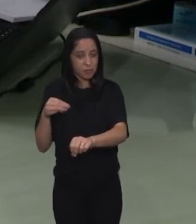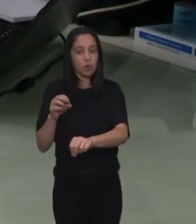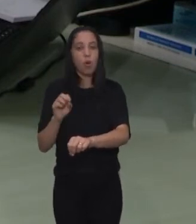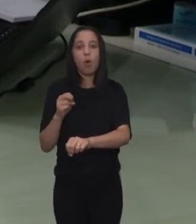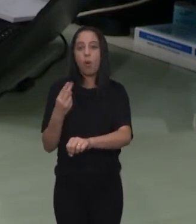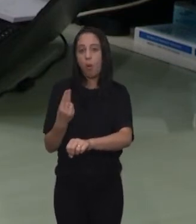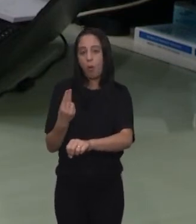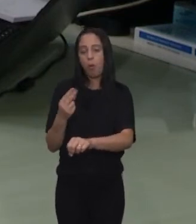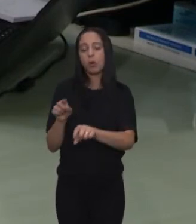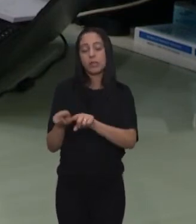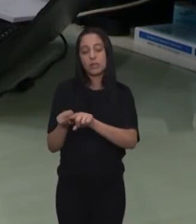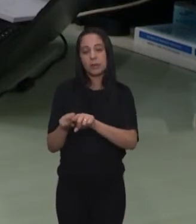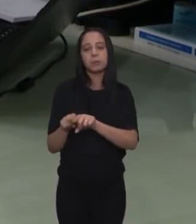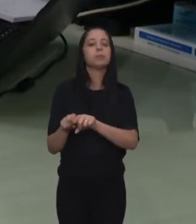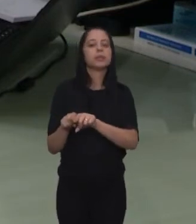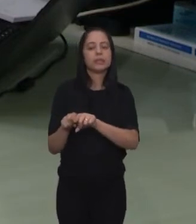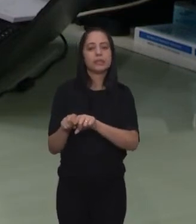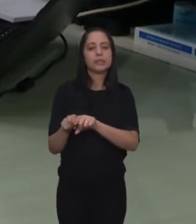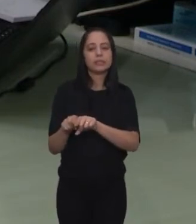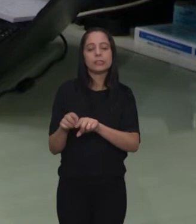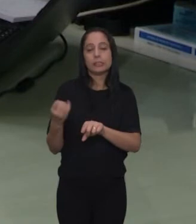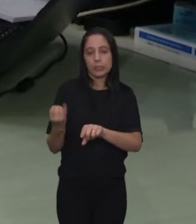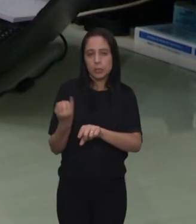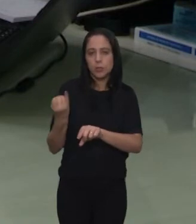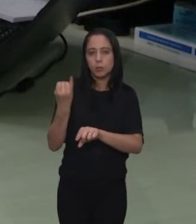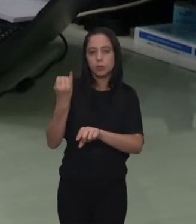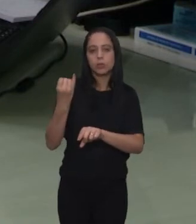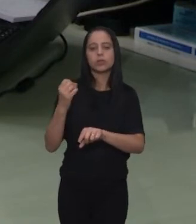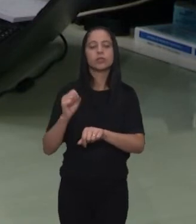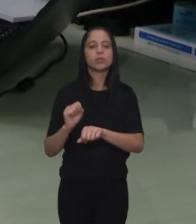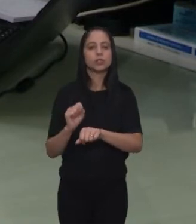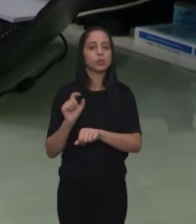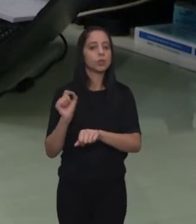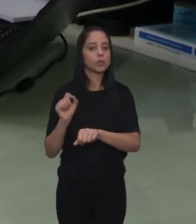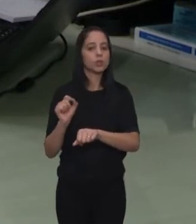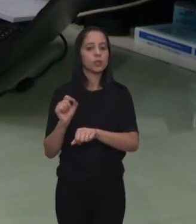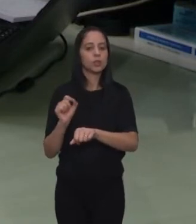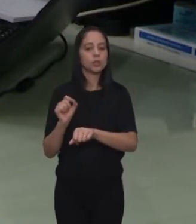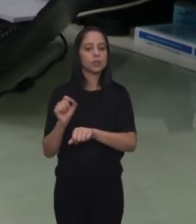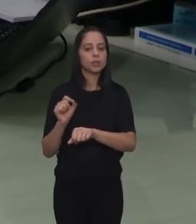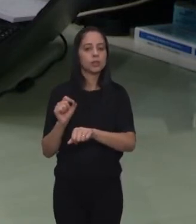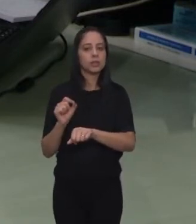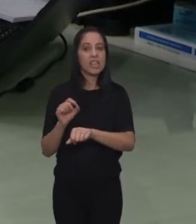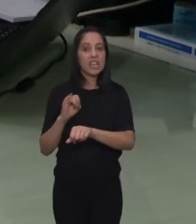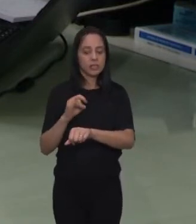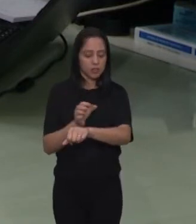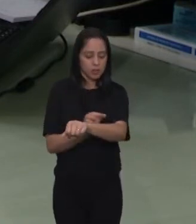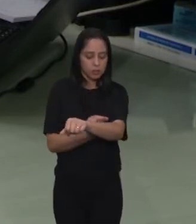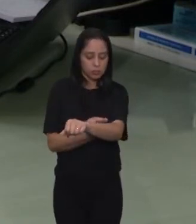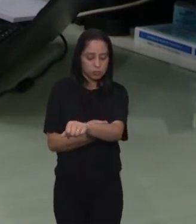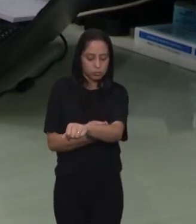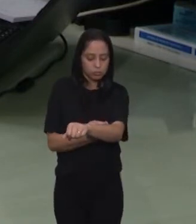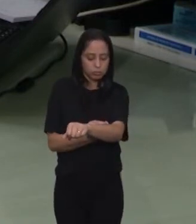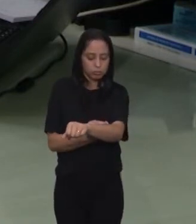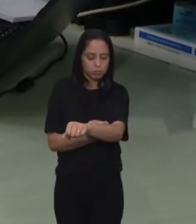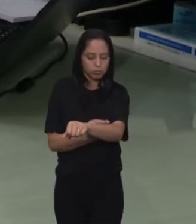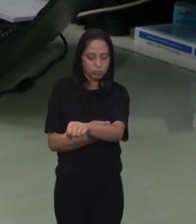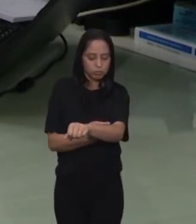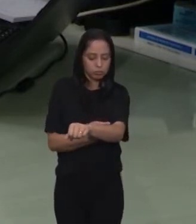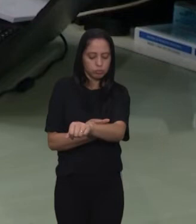e que eu que eu acho que para o paciente ver é muito importante é o principal é a evolução